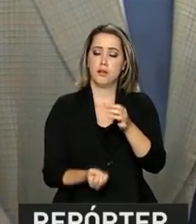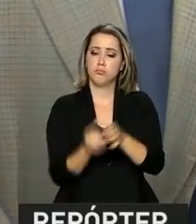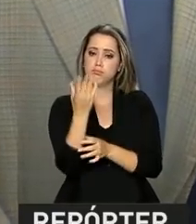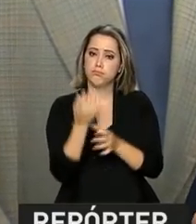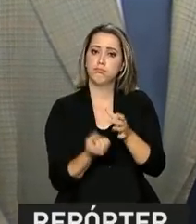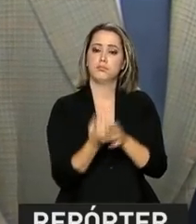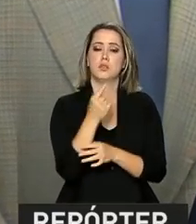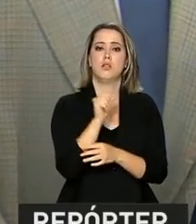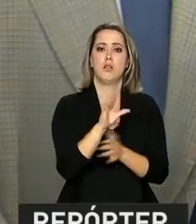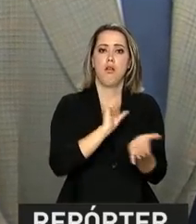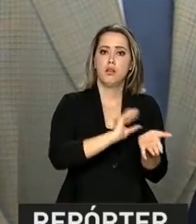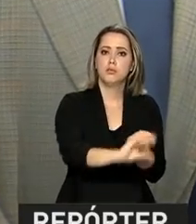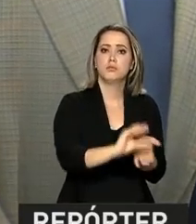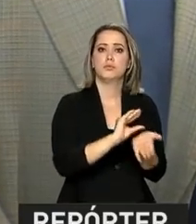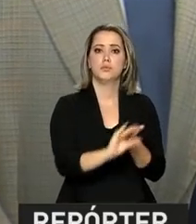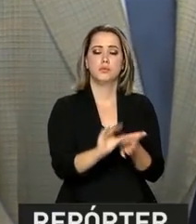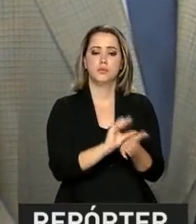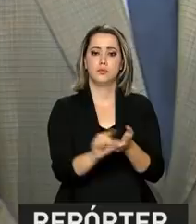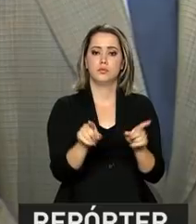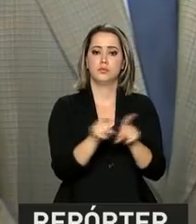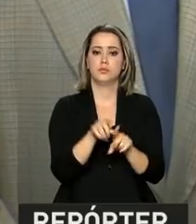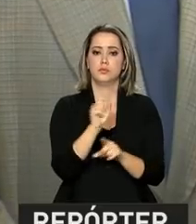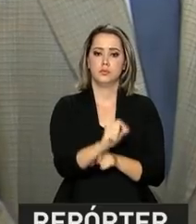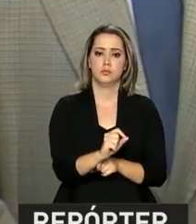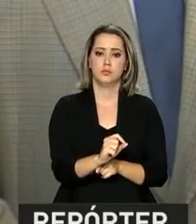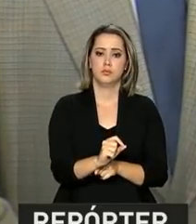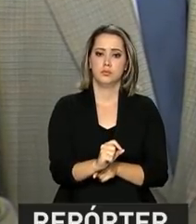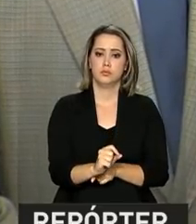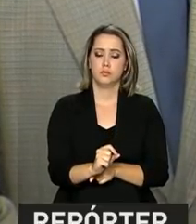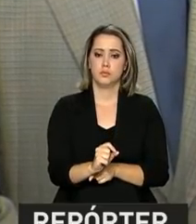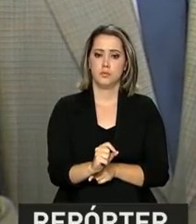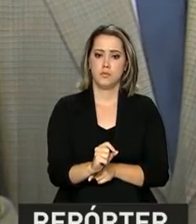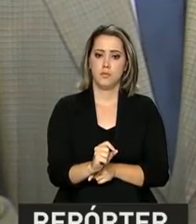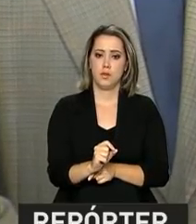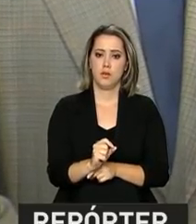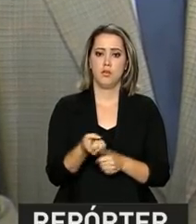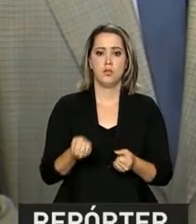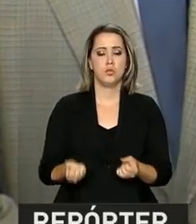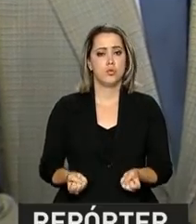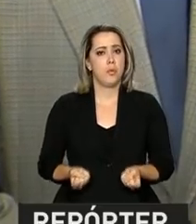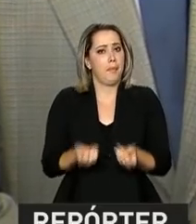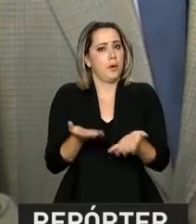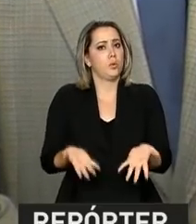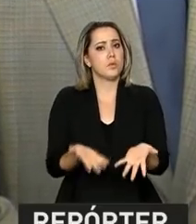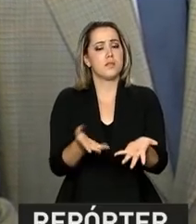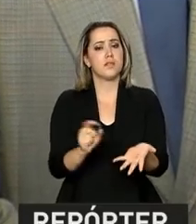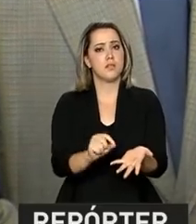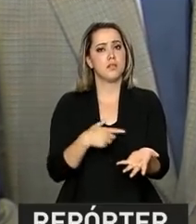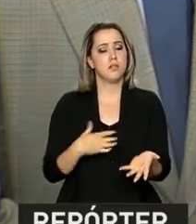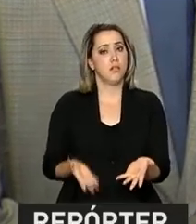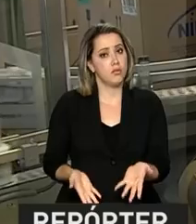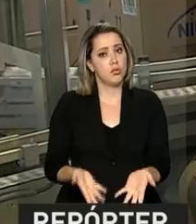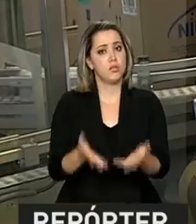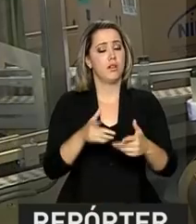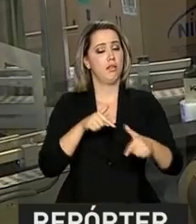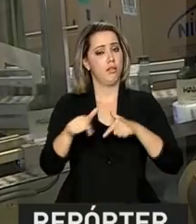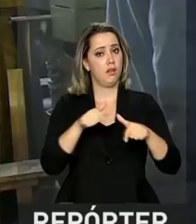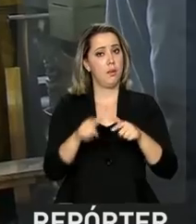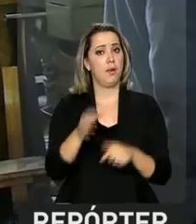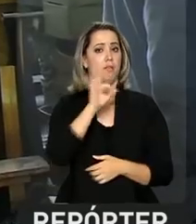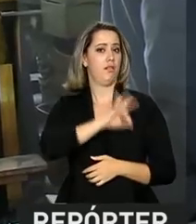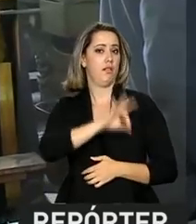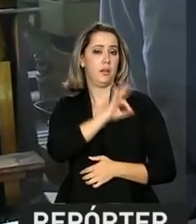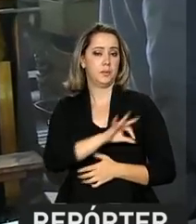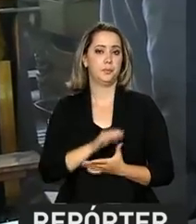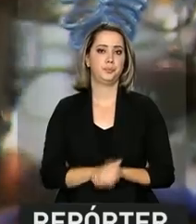de investir, de produzir e gerar emprego e renda. Uma das metas